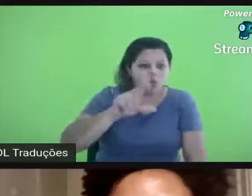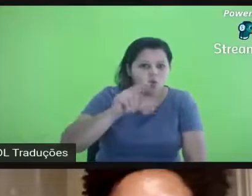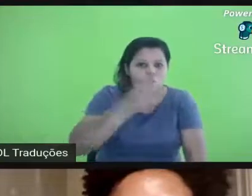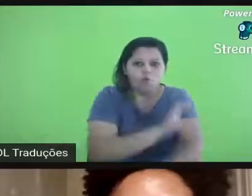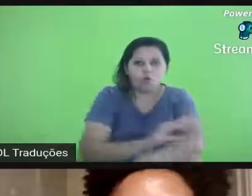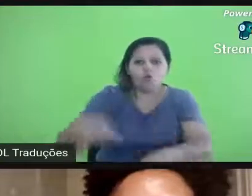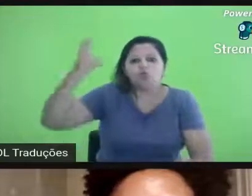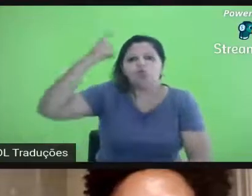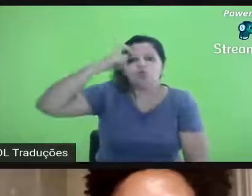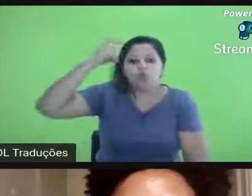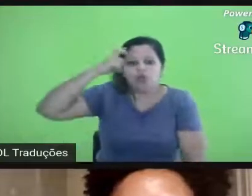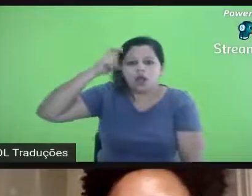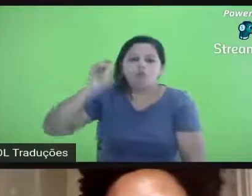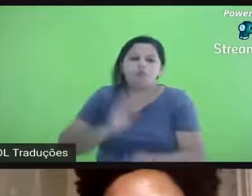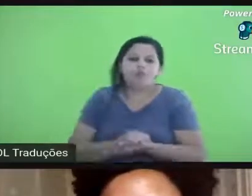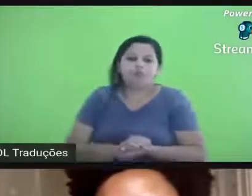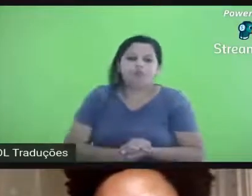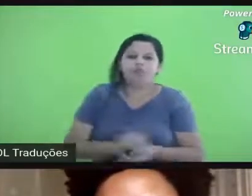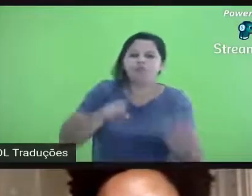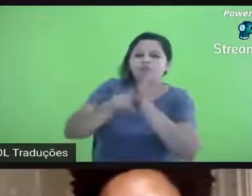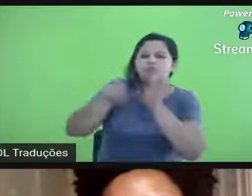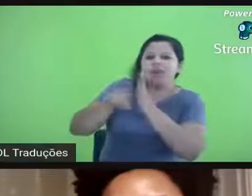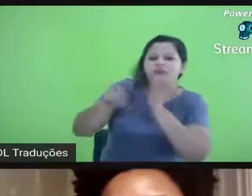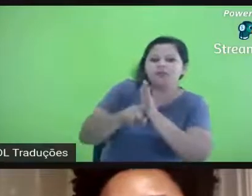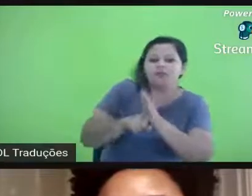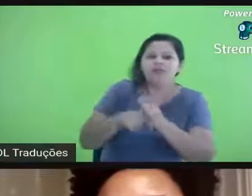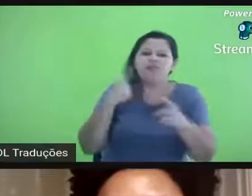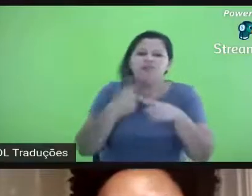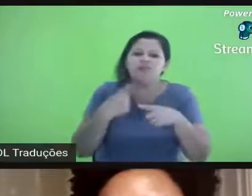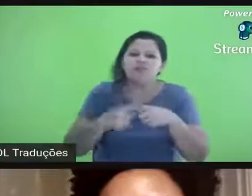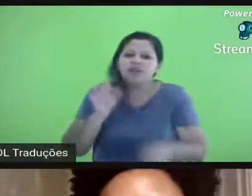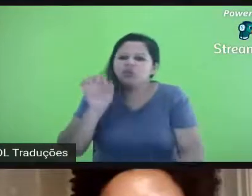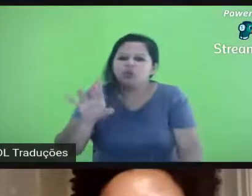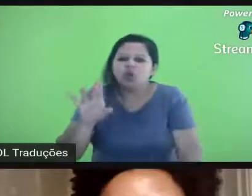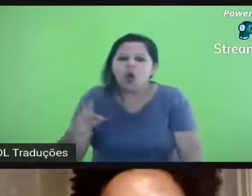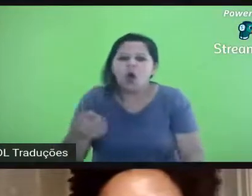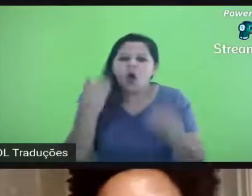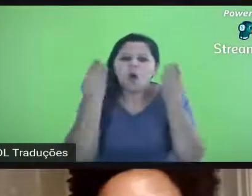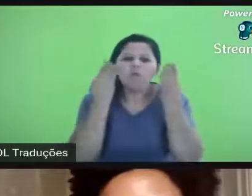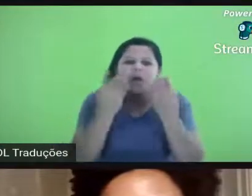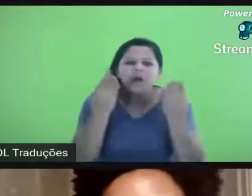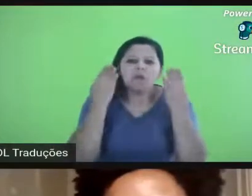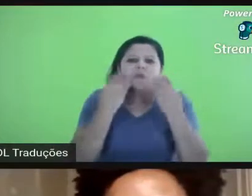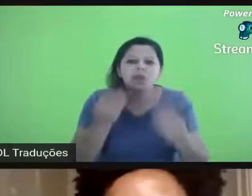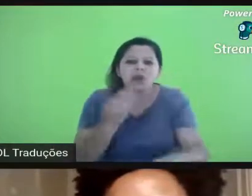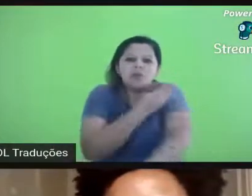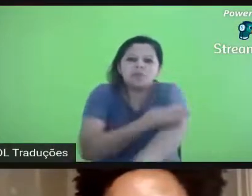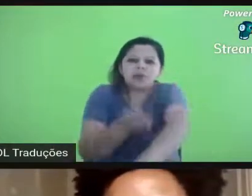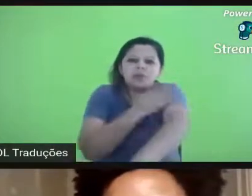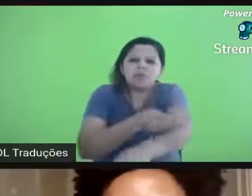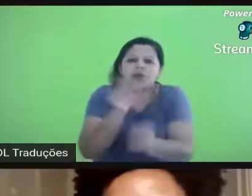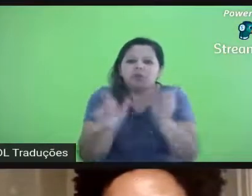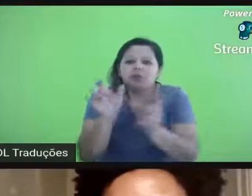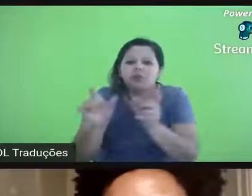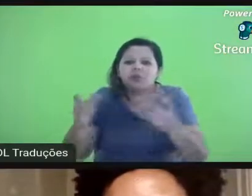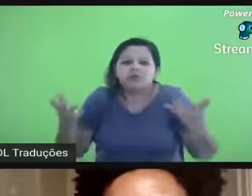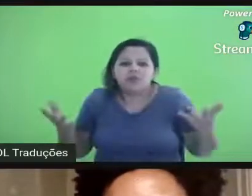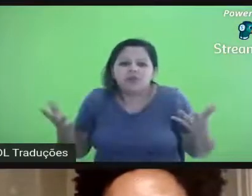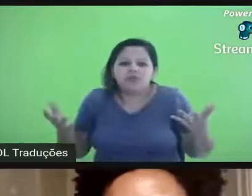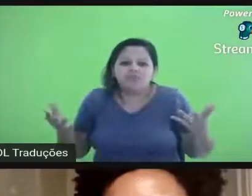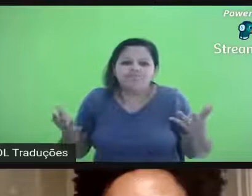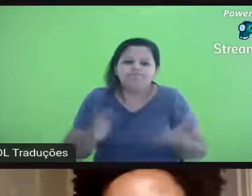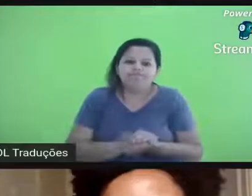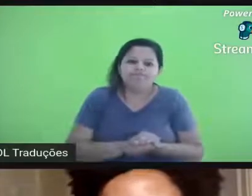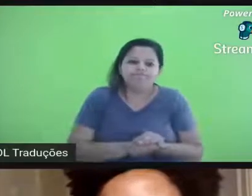Juliana Borges foi perguntar: ah, mas os negros, mas os homens, o homem branco. E aí a Patrícia Hill Collins virou para ela, não sei, não lembro se foi exatamente para